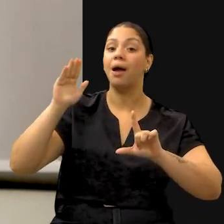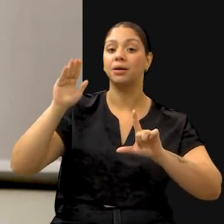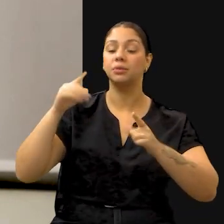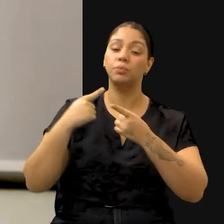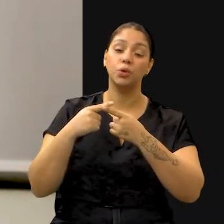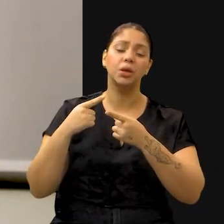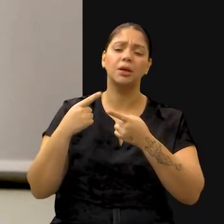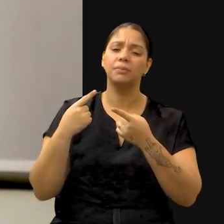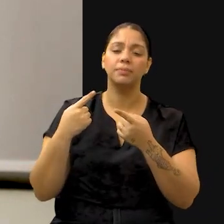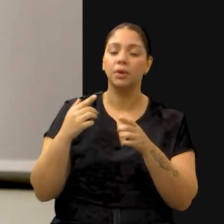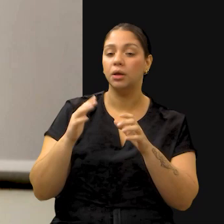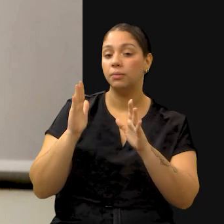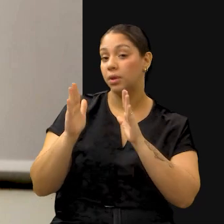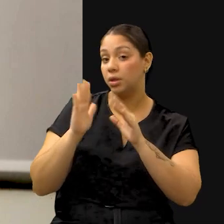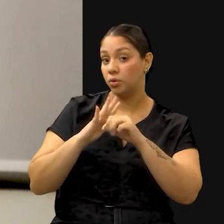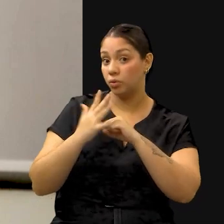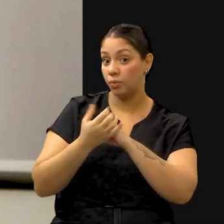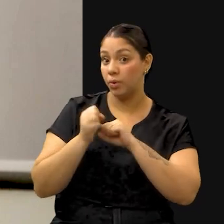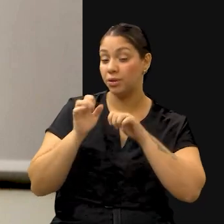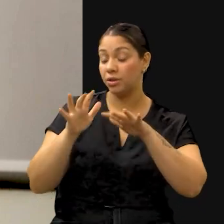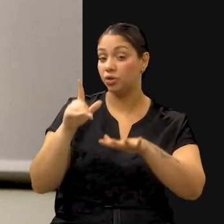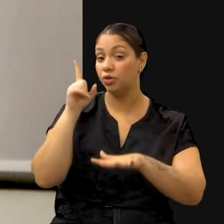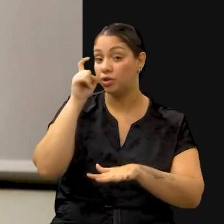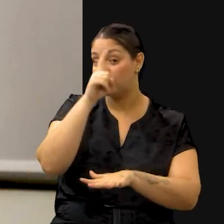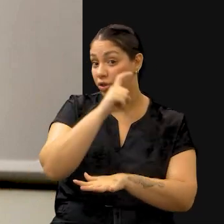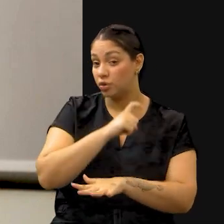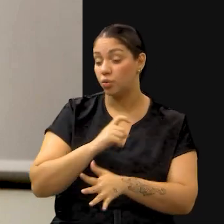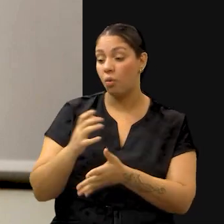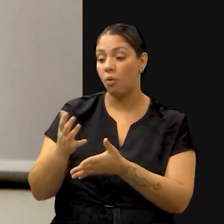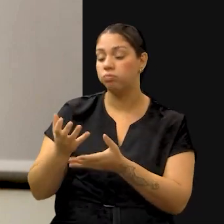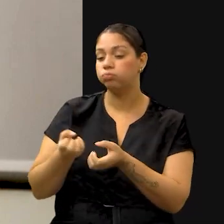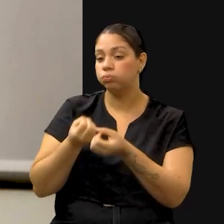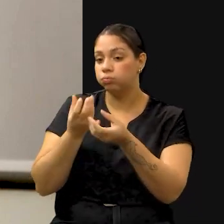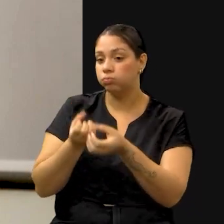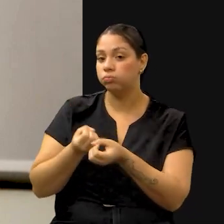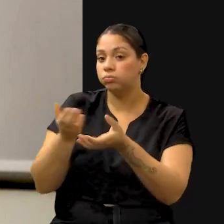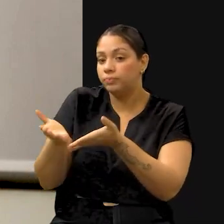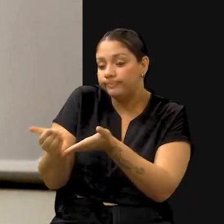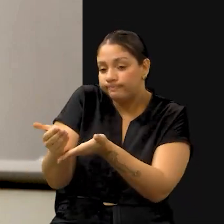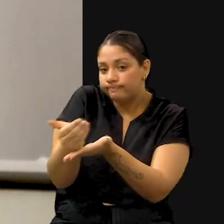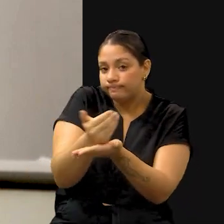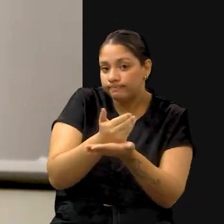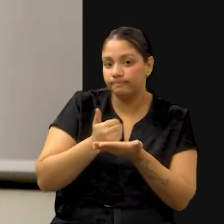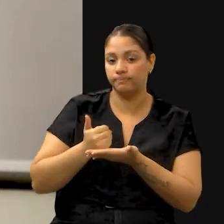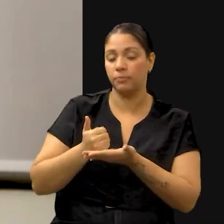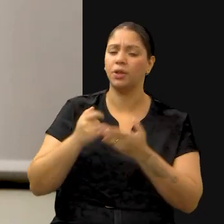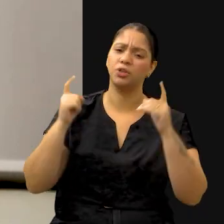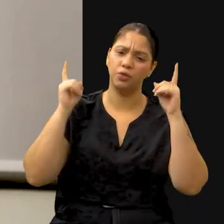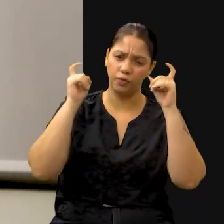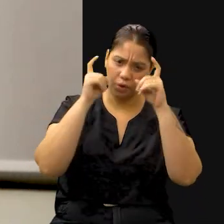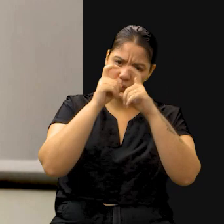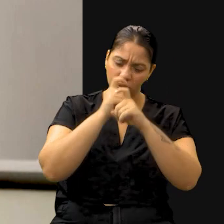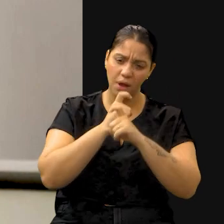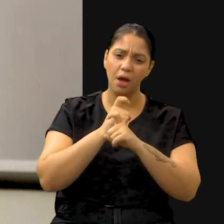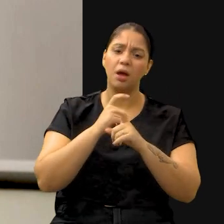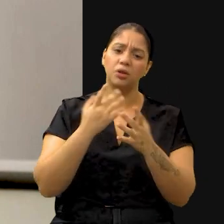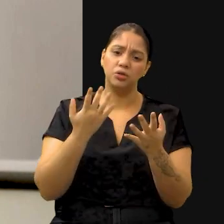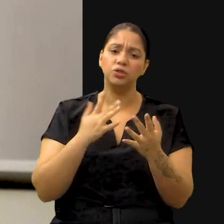teve esse período de pandemia que dificultou bastante a coleta de dados devido à dificuldade